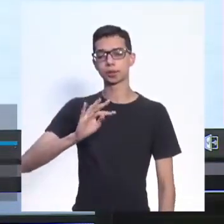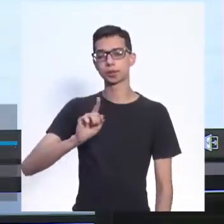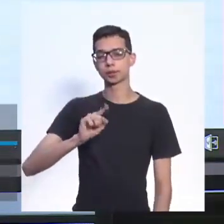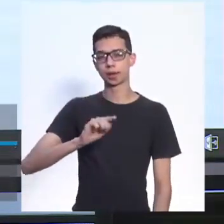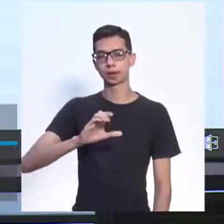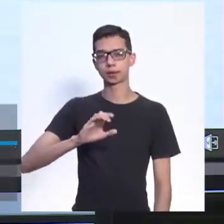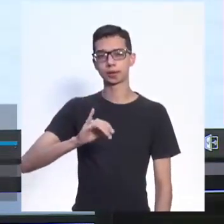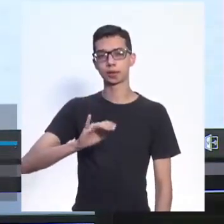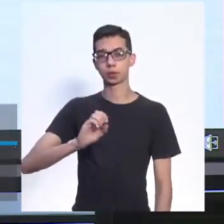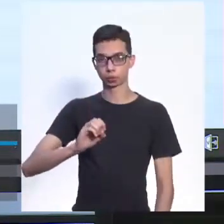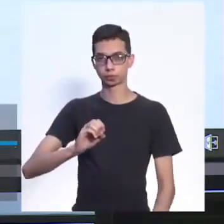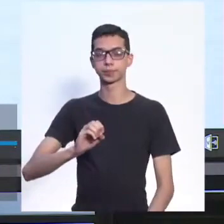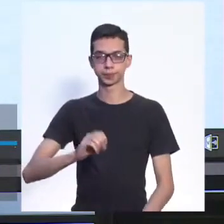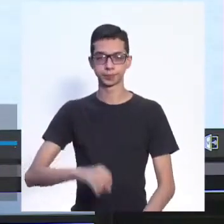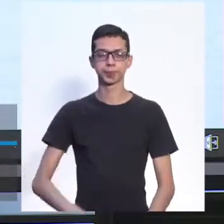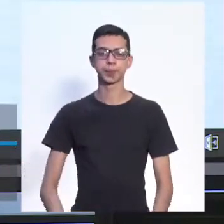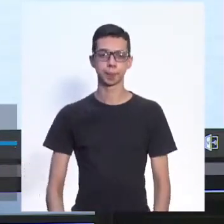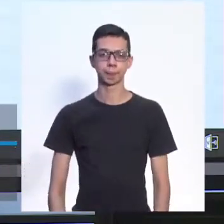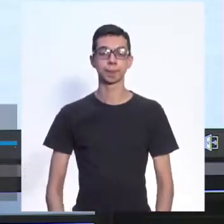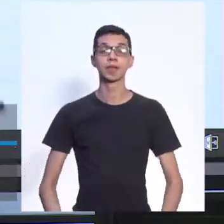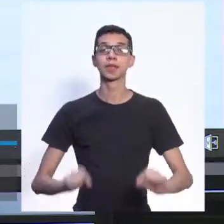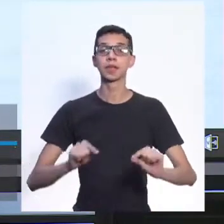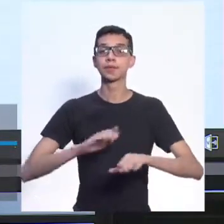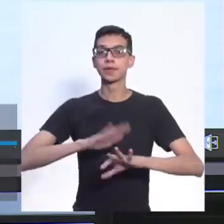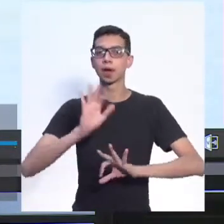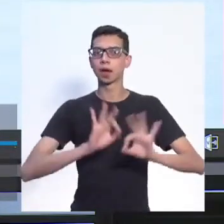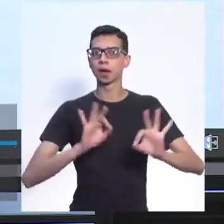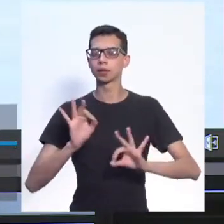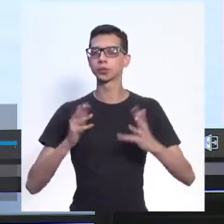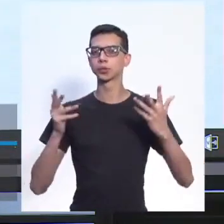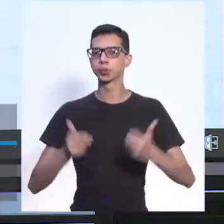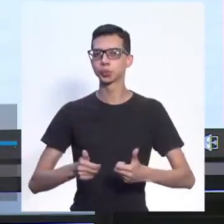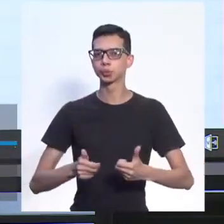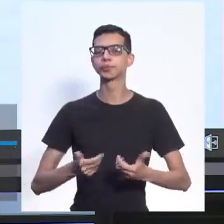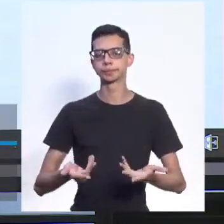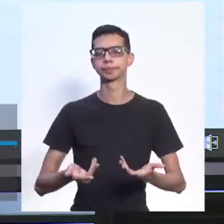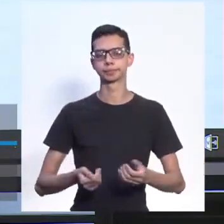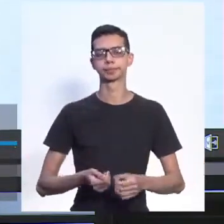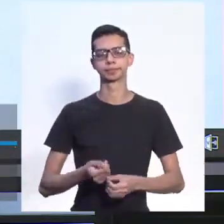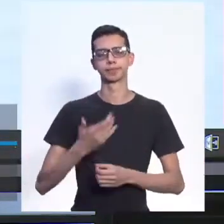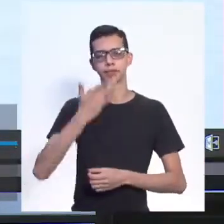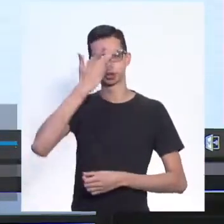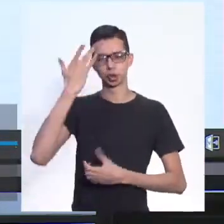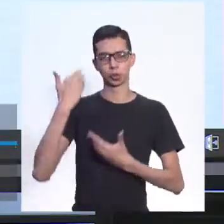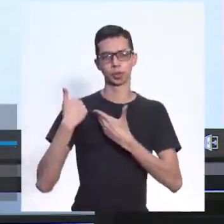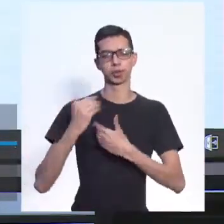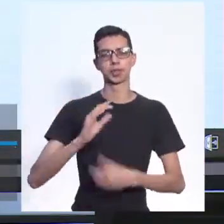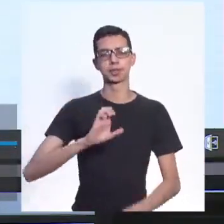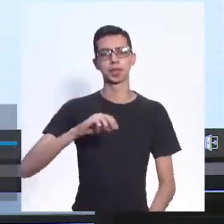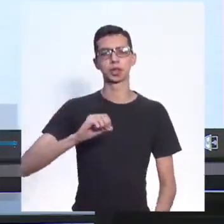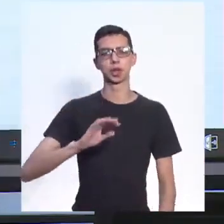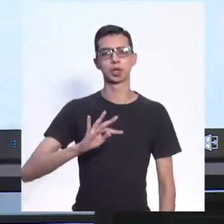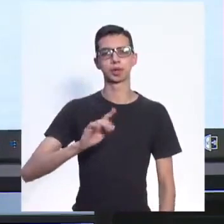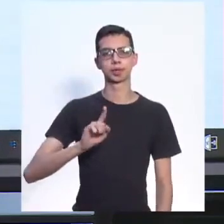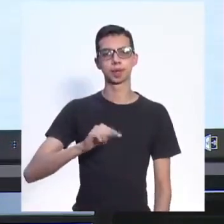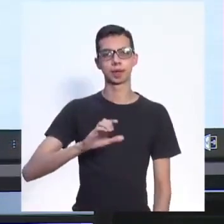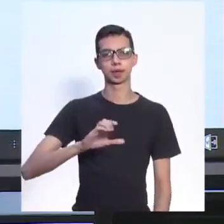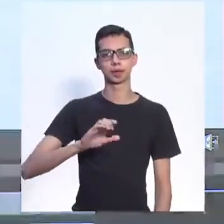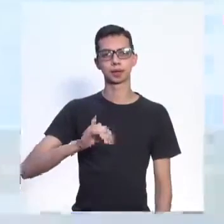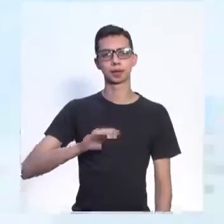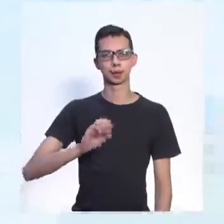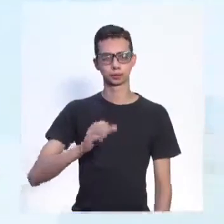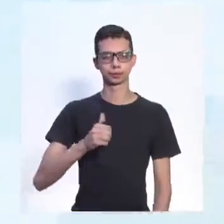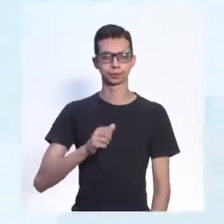o layout de tudo, mas quem vai executar, quem vai montar e fazer funcionar é o cenotécnico. Tá? Maquiadores. Cuidam da